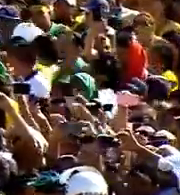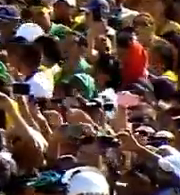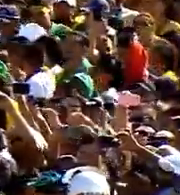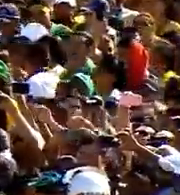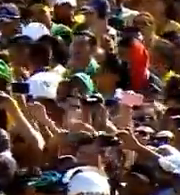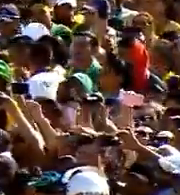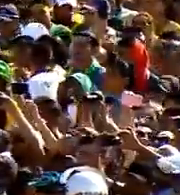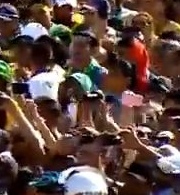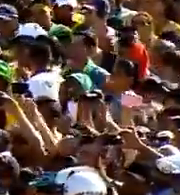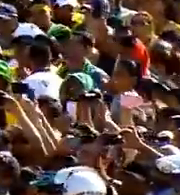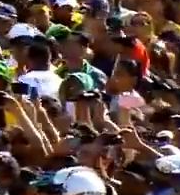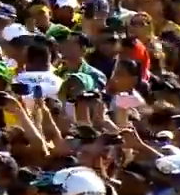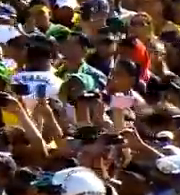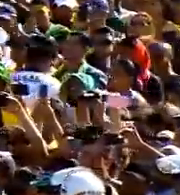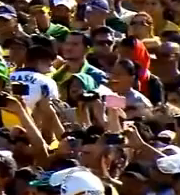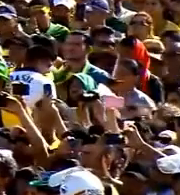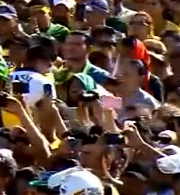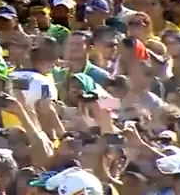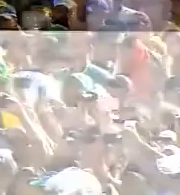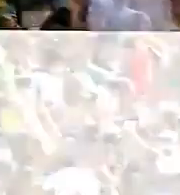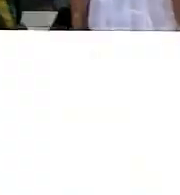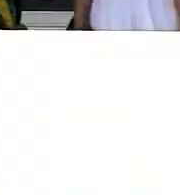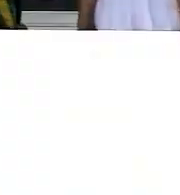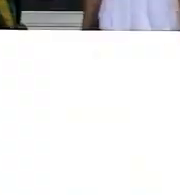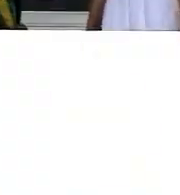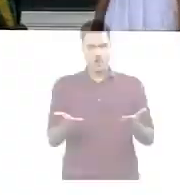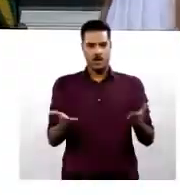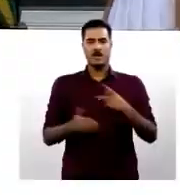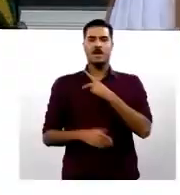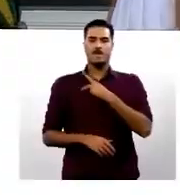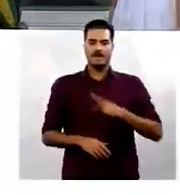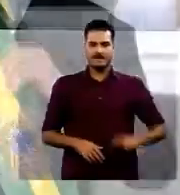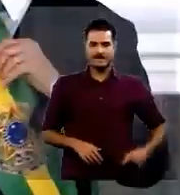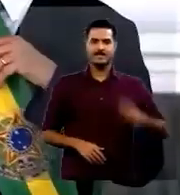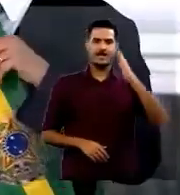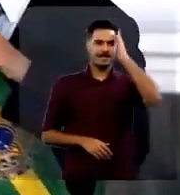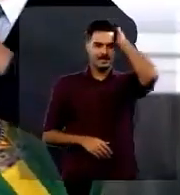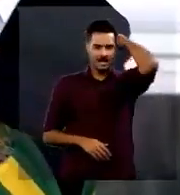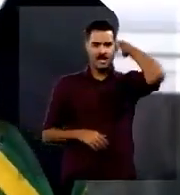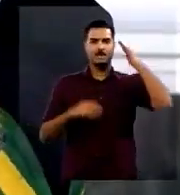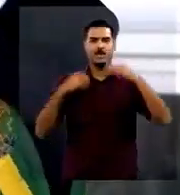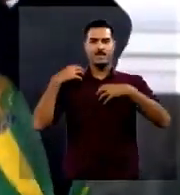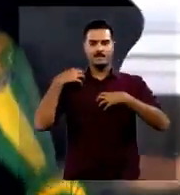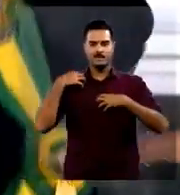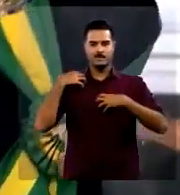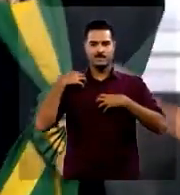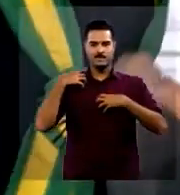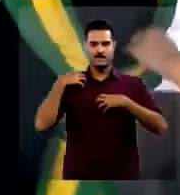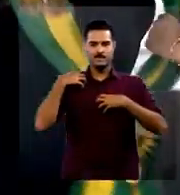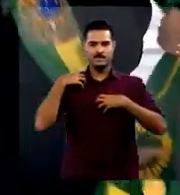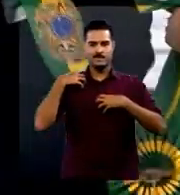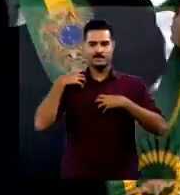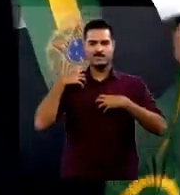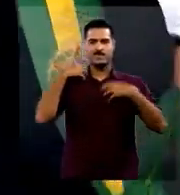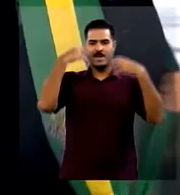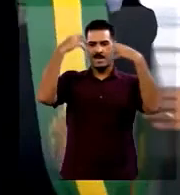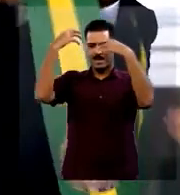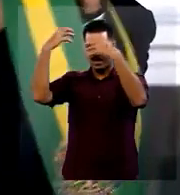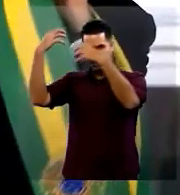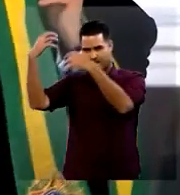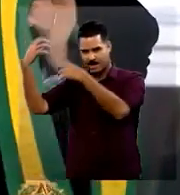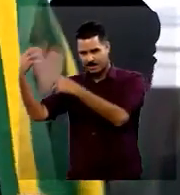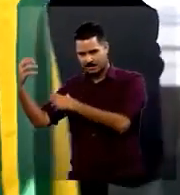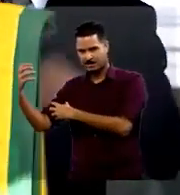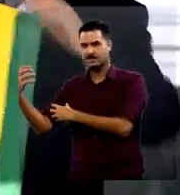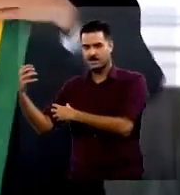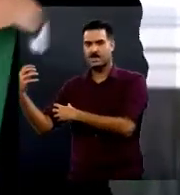Nesse momento, o presidente Michel Temer transmite a faixa presidencial ao presidente da República, Jair